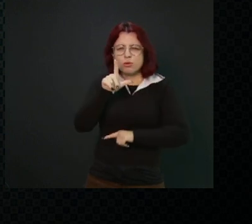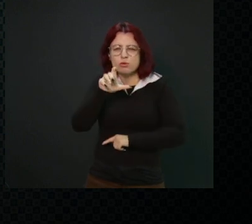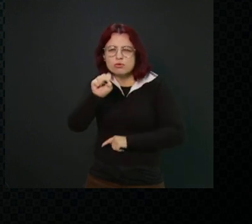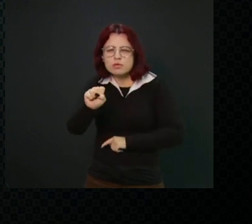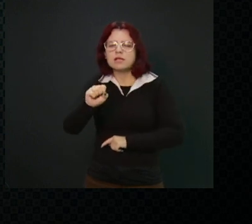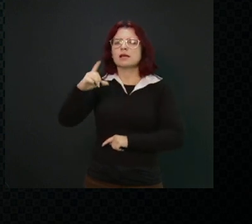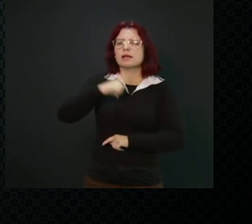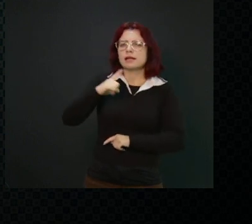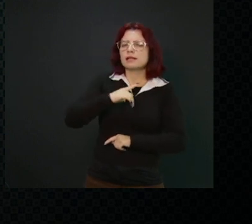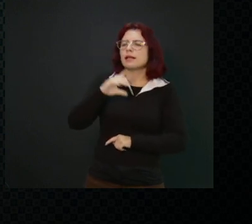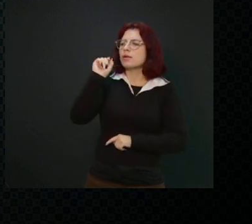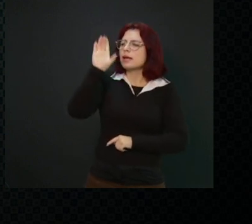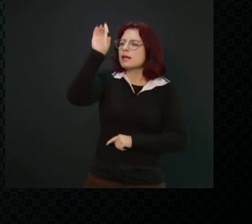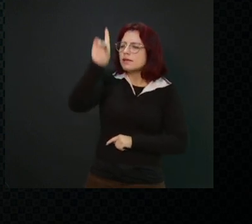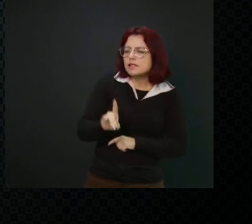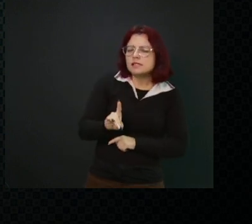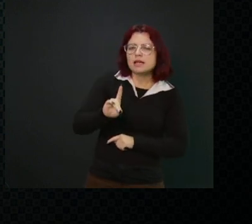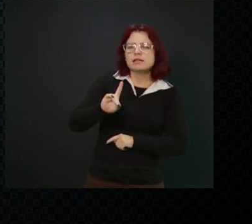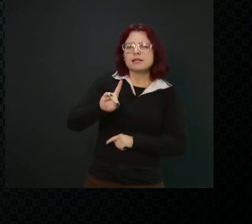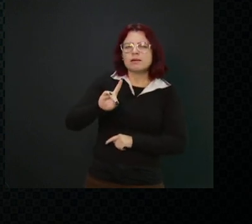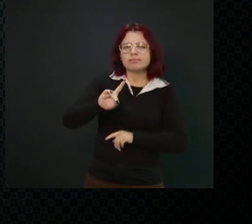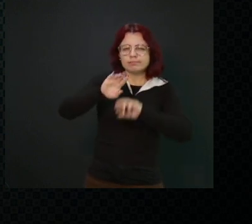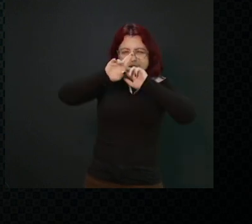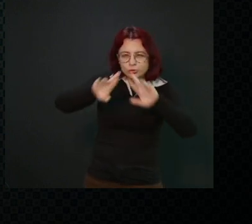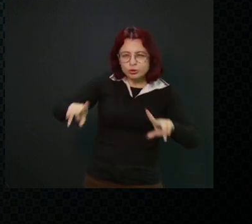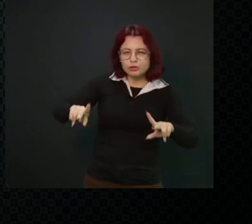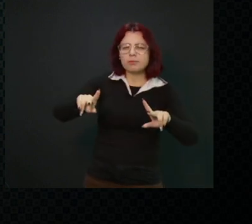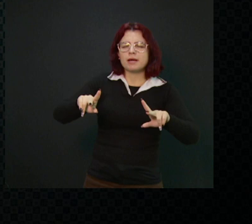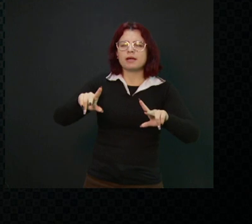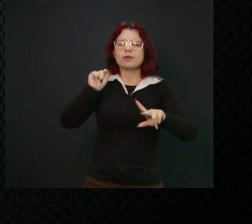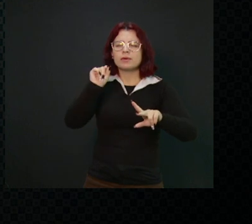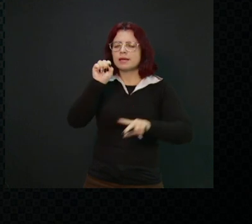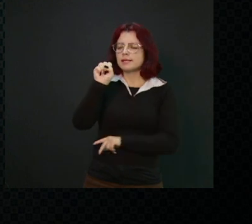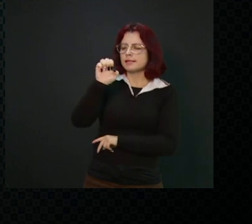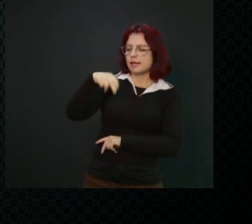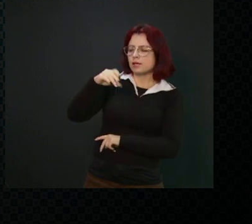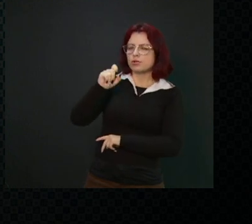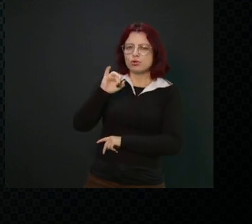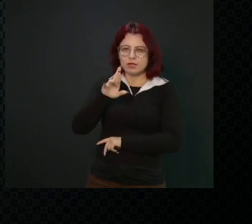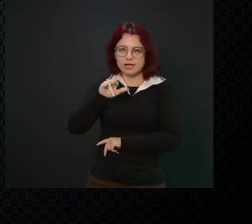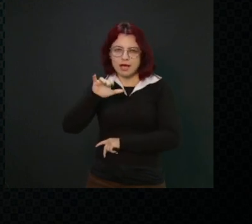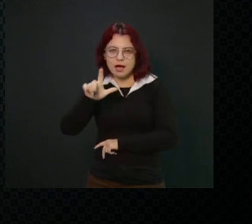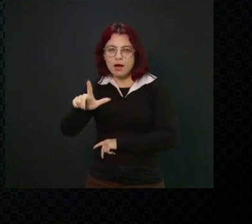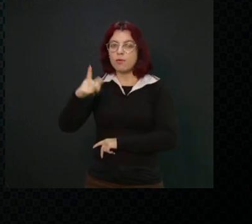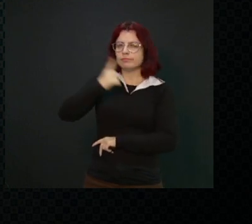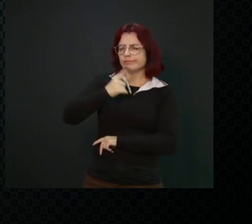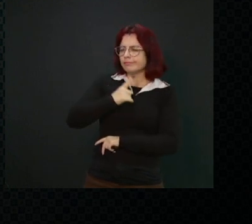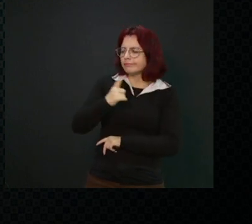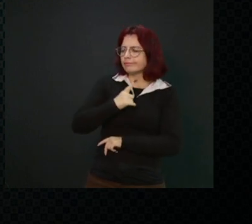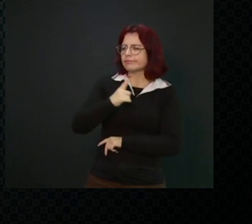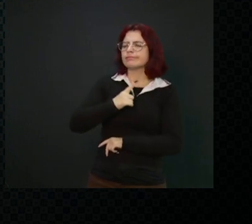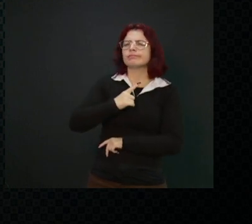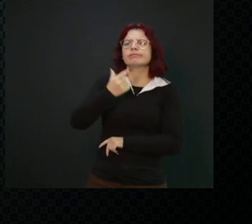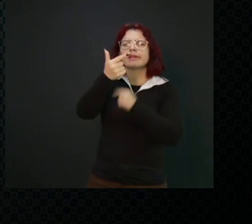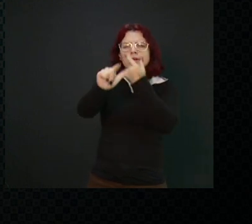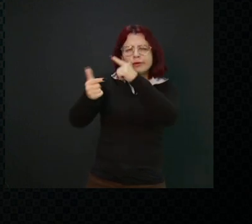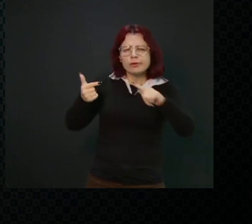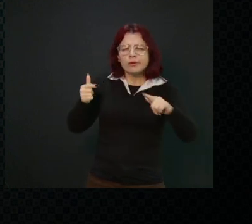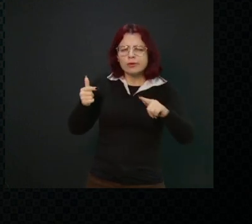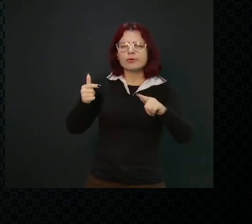deficiência múltipla sensorial, né, ela sendo visual, e também a gente tem a deficiência múltipla